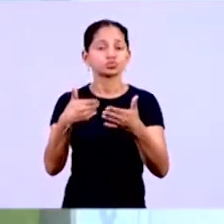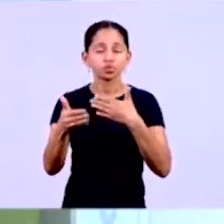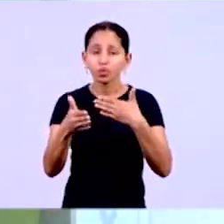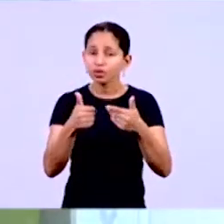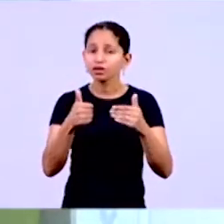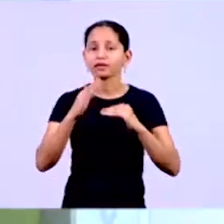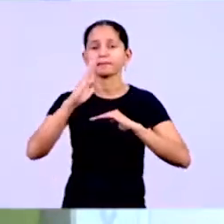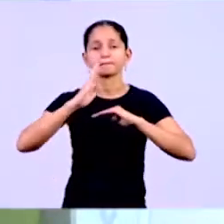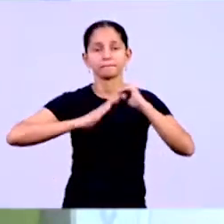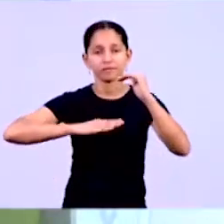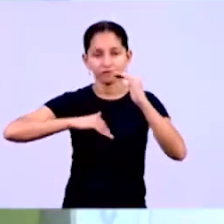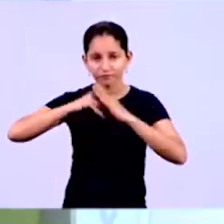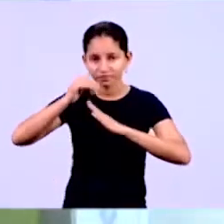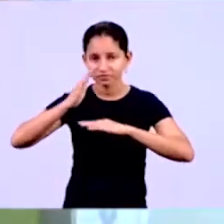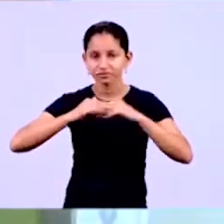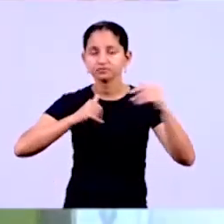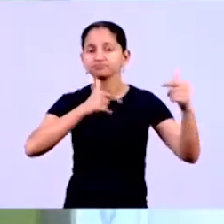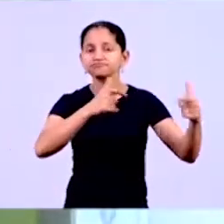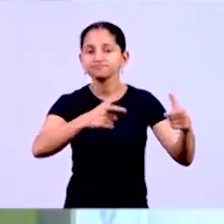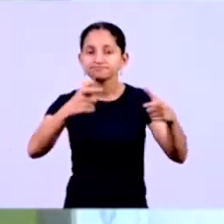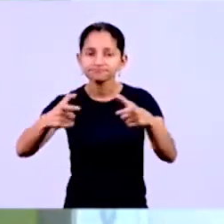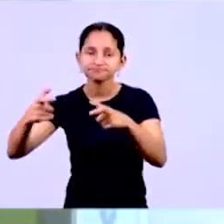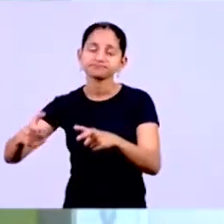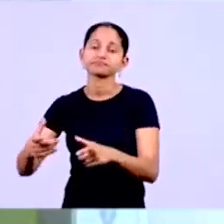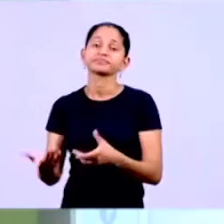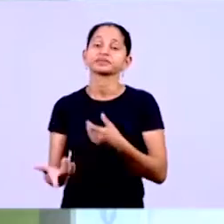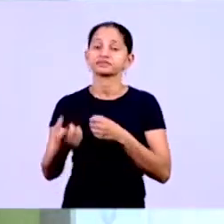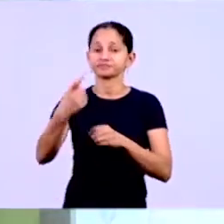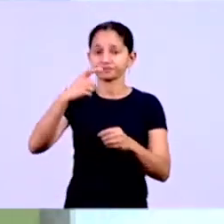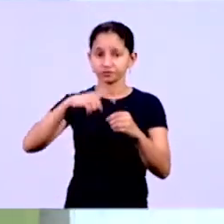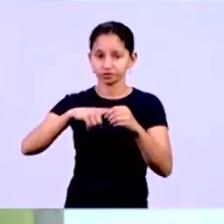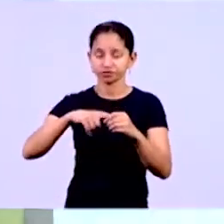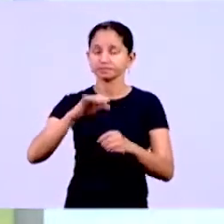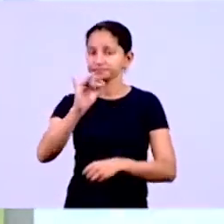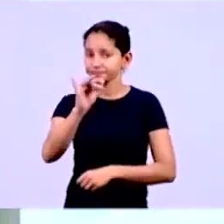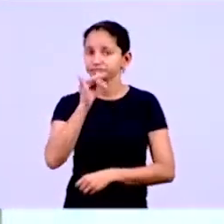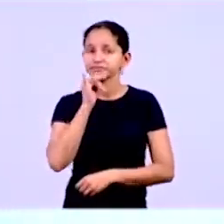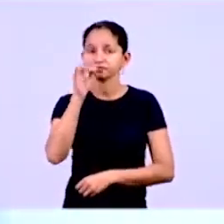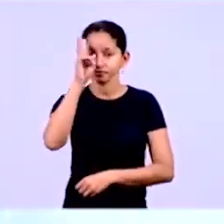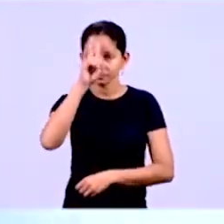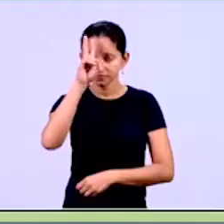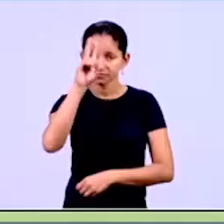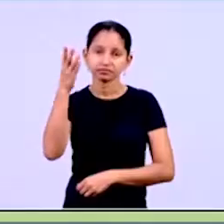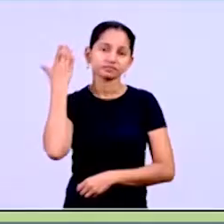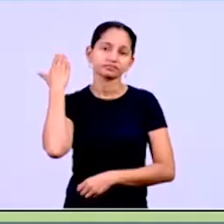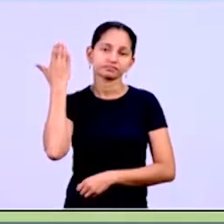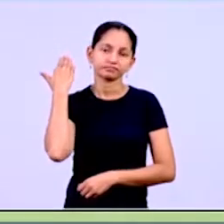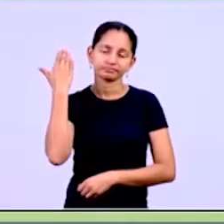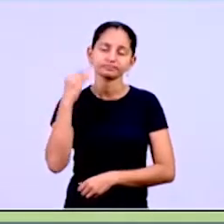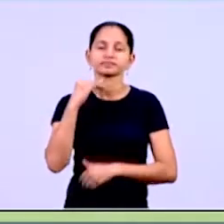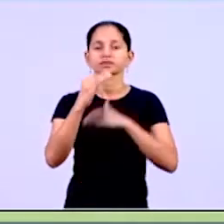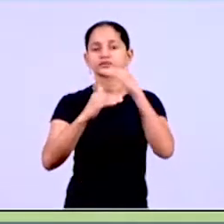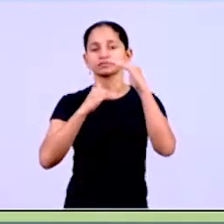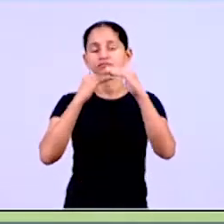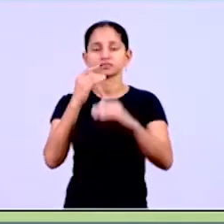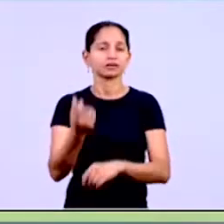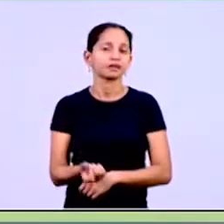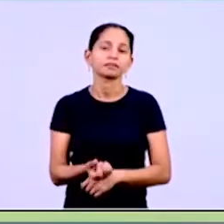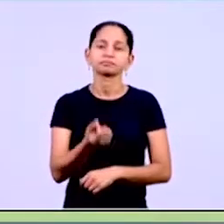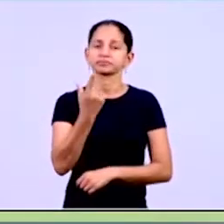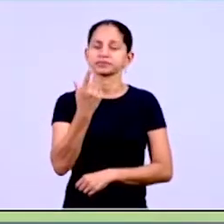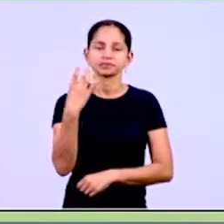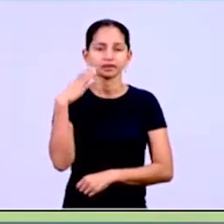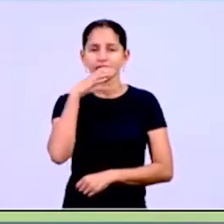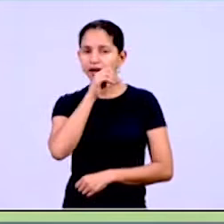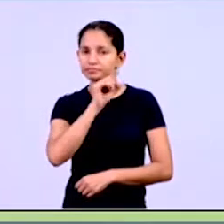venha fazer, né? Então vamos voltar aqui à questão da história. Realmente houve um avanço assim absurdo.